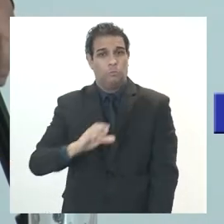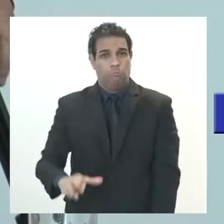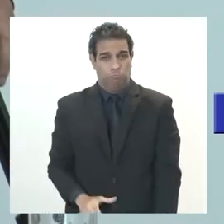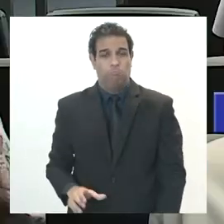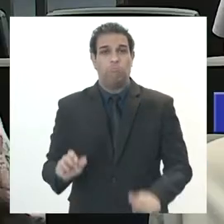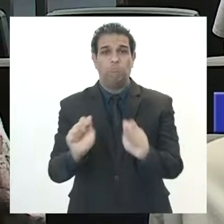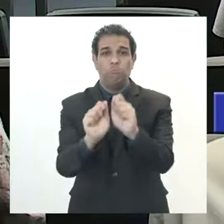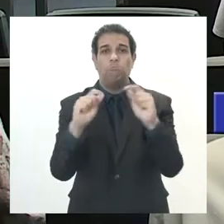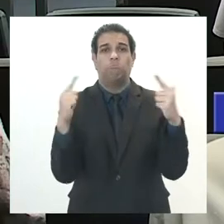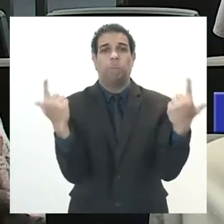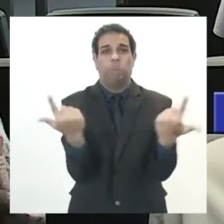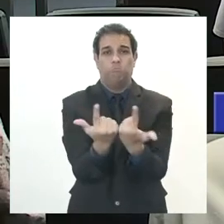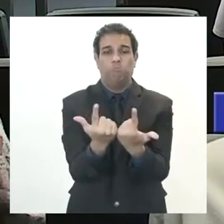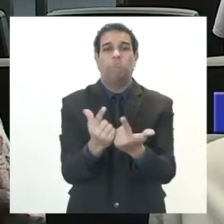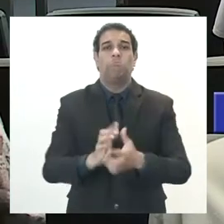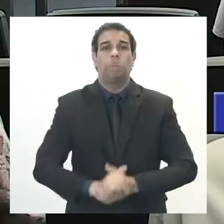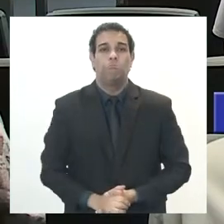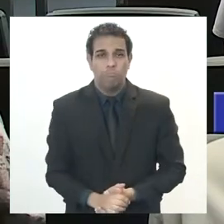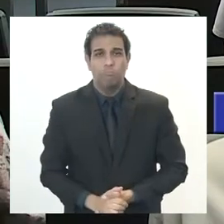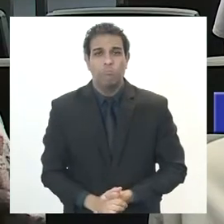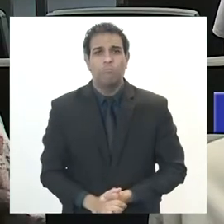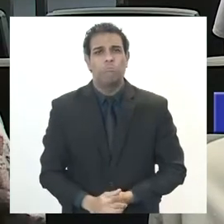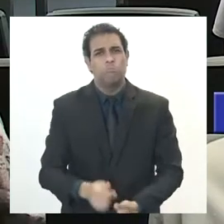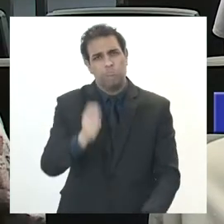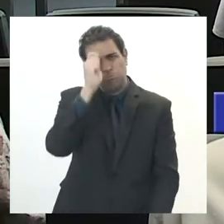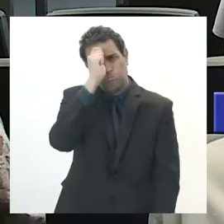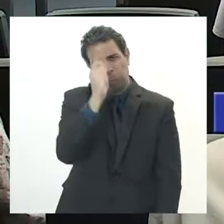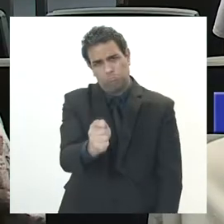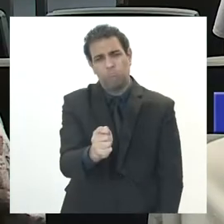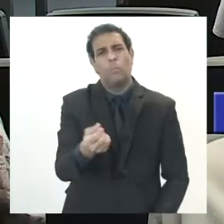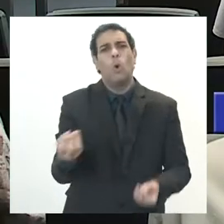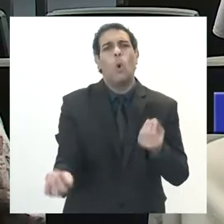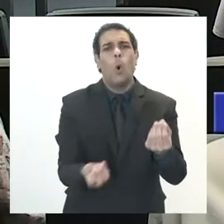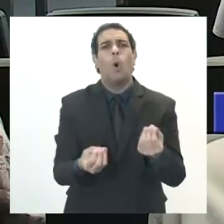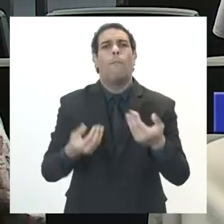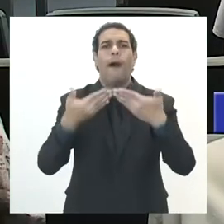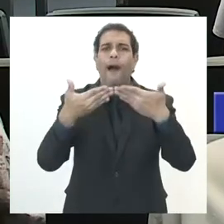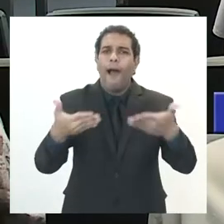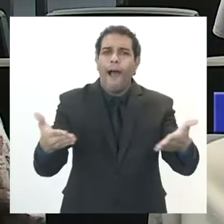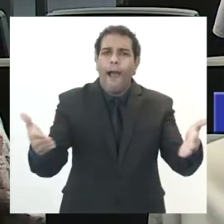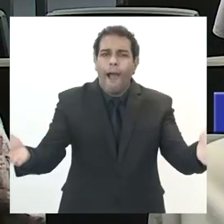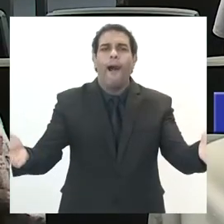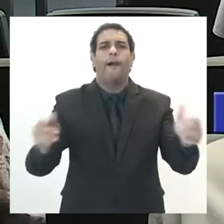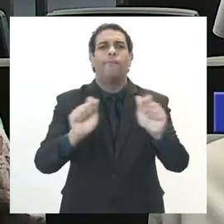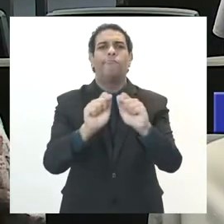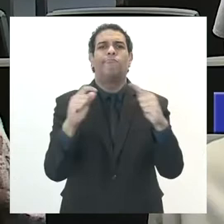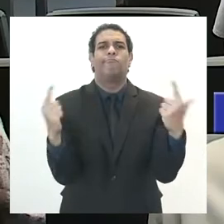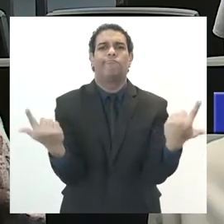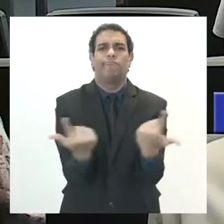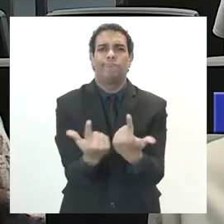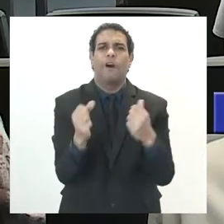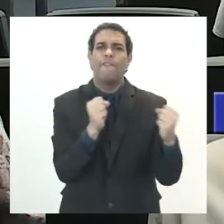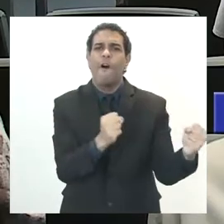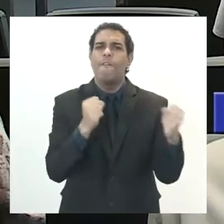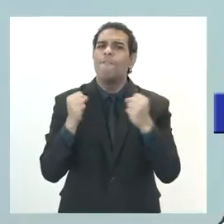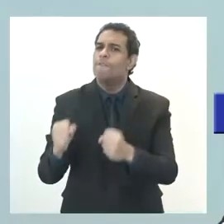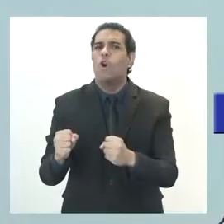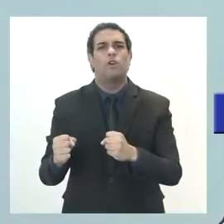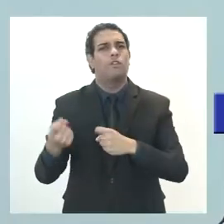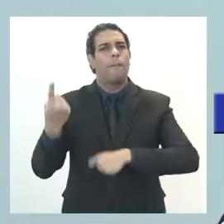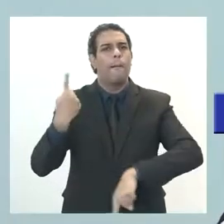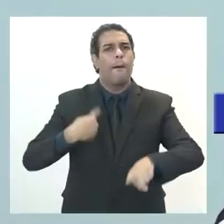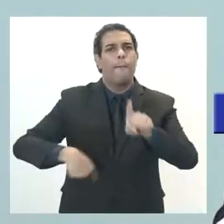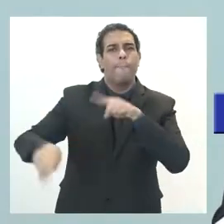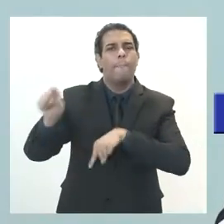o André Ceciliano Nobre Deputado André Ceciliano que tem abrir a casa que tem nos dado uma força Fora do Comum